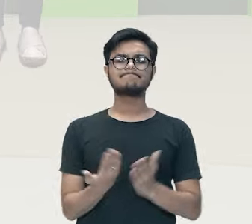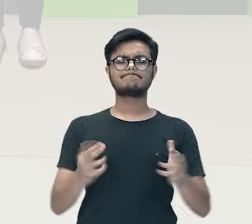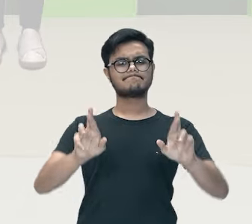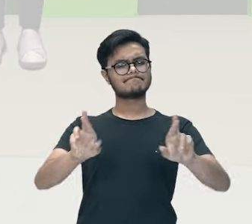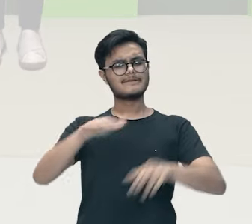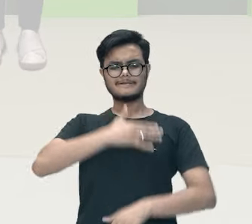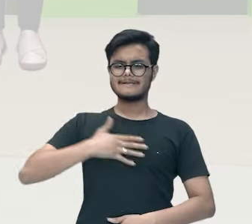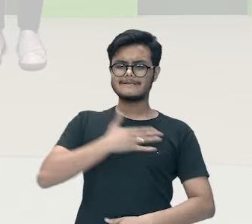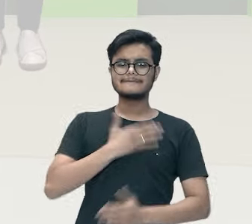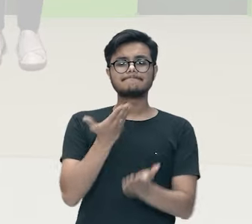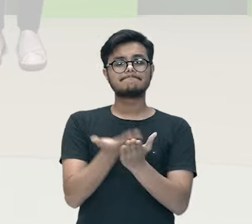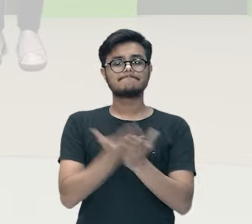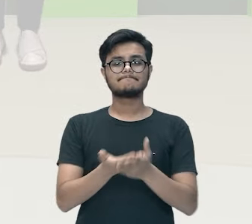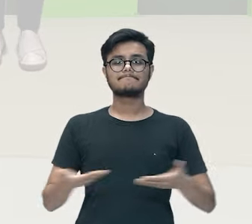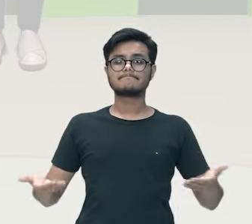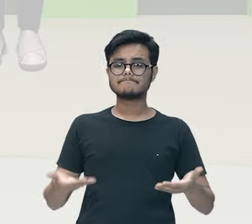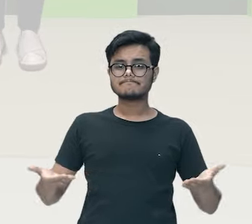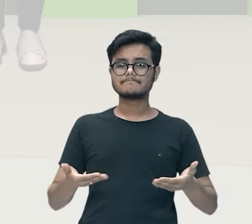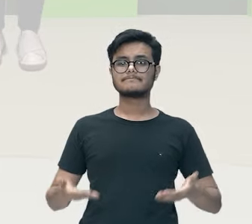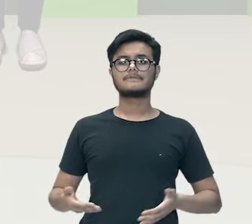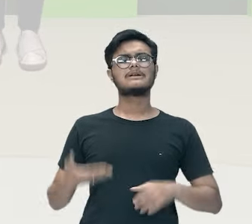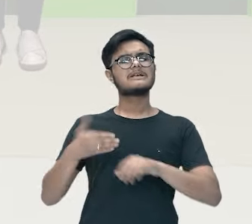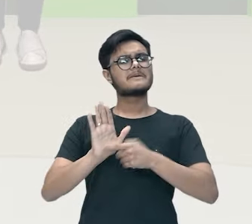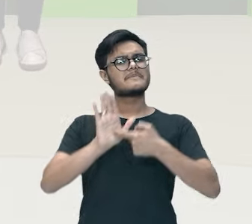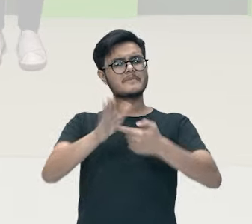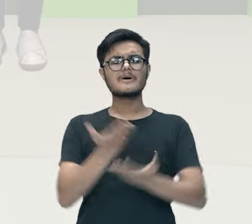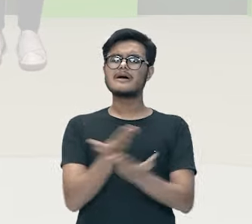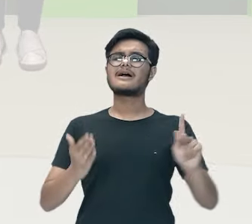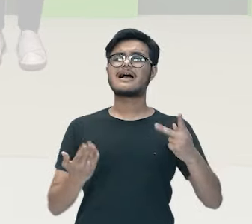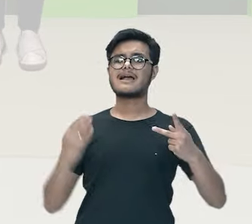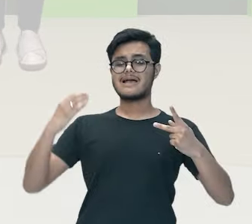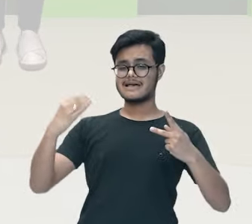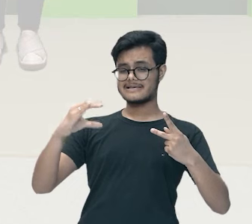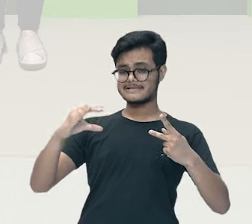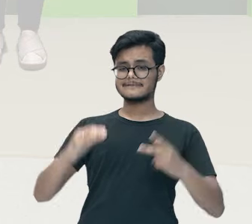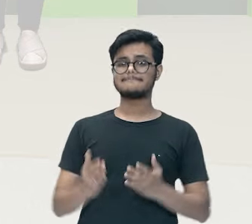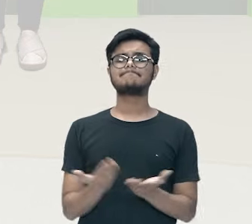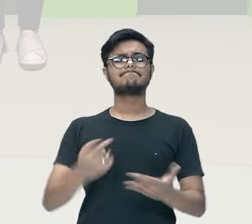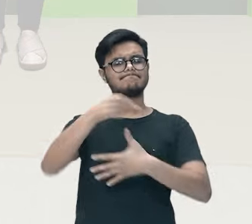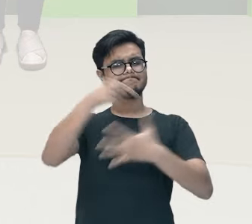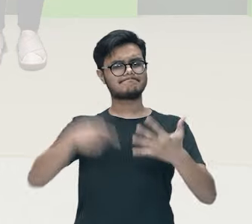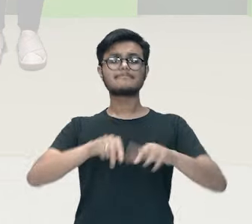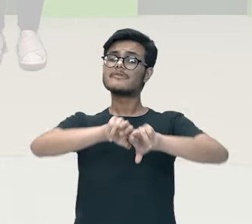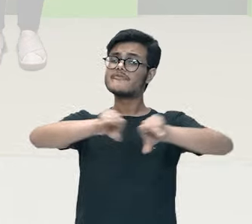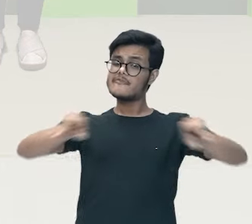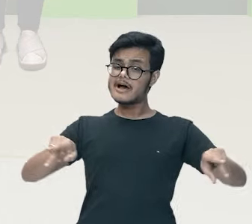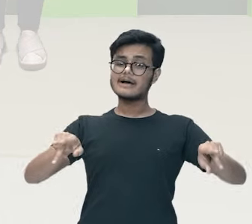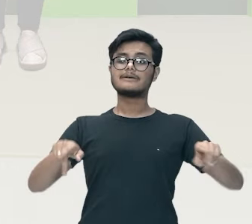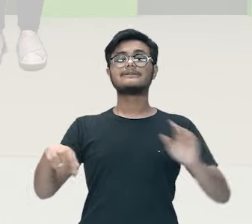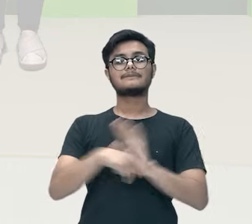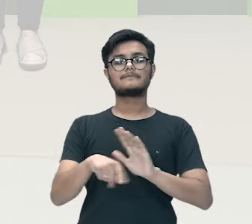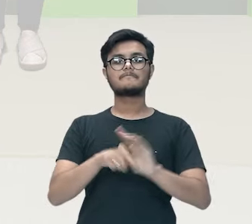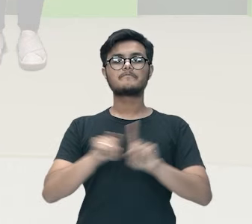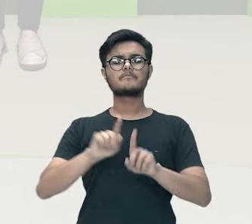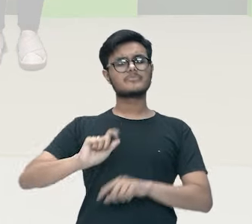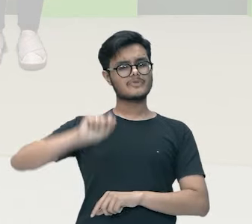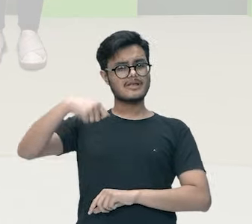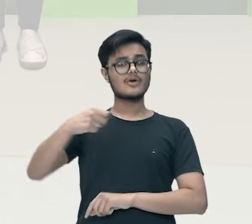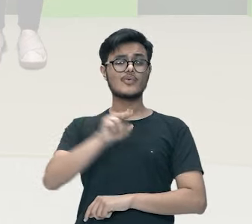tenham gostado da aula de hoje, em que eu apresentei para vocês os hidrocarbonetos, a classificação dos hidrocarbonetos e também